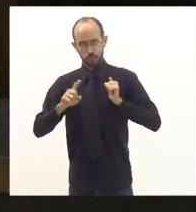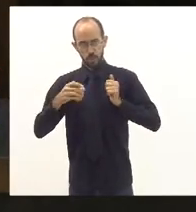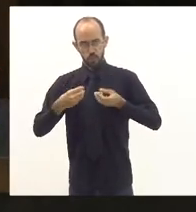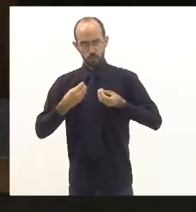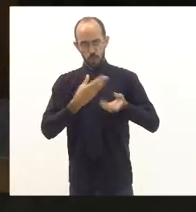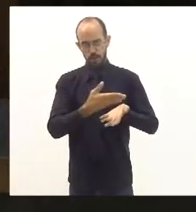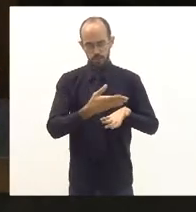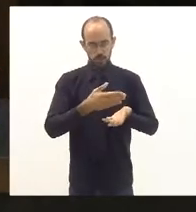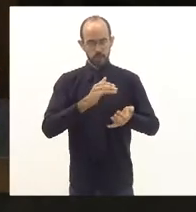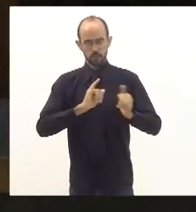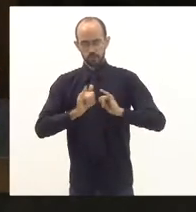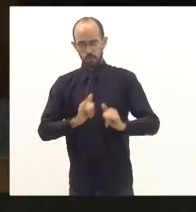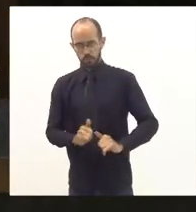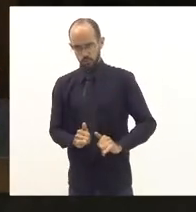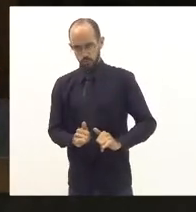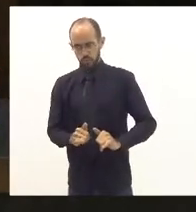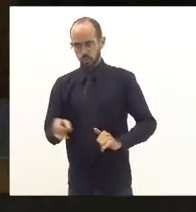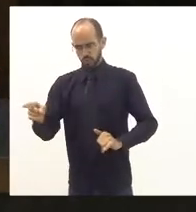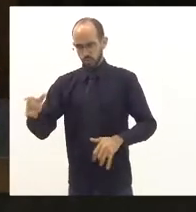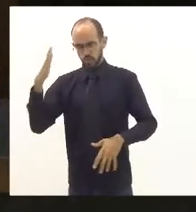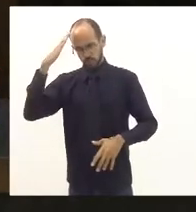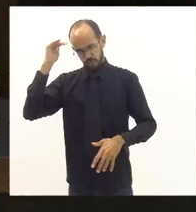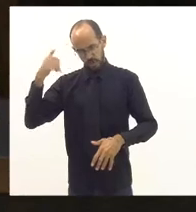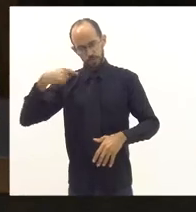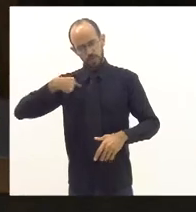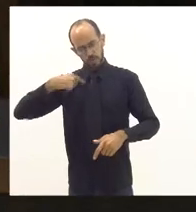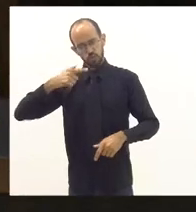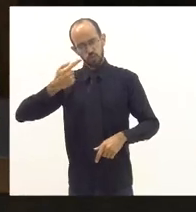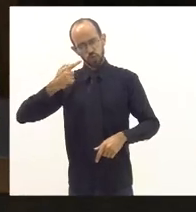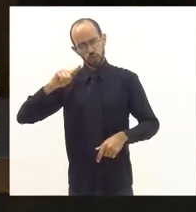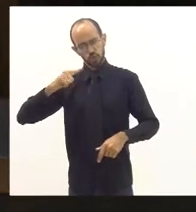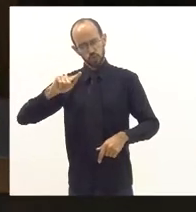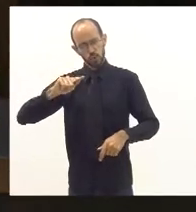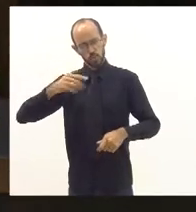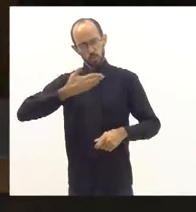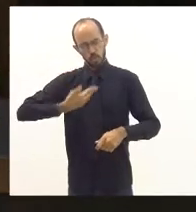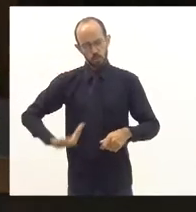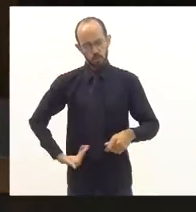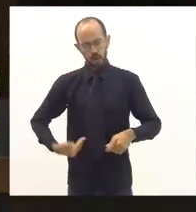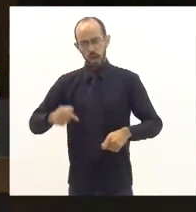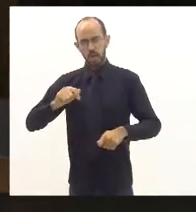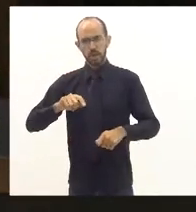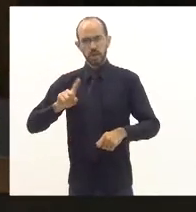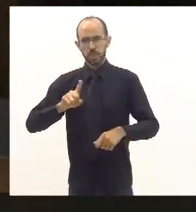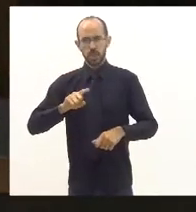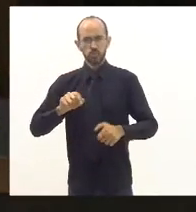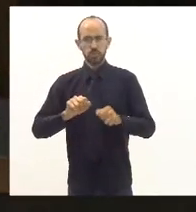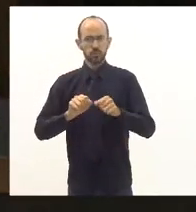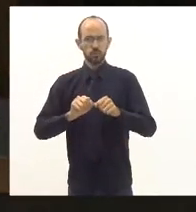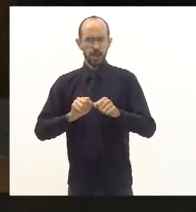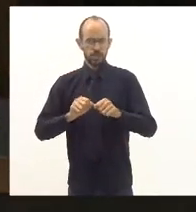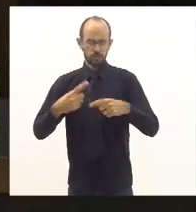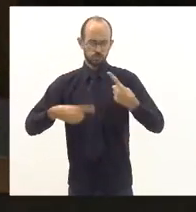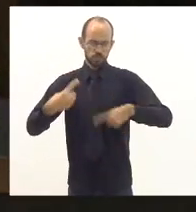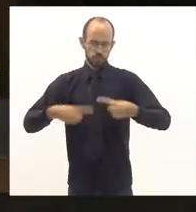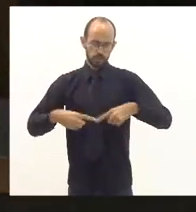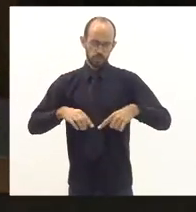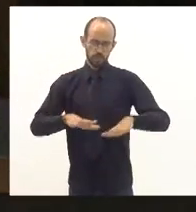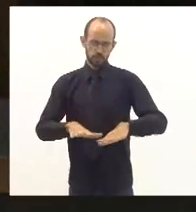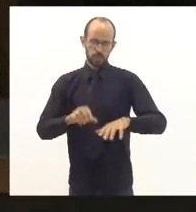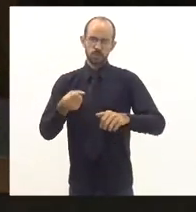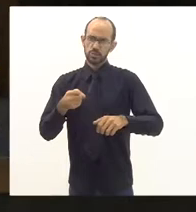esses dados, né? O senhor sabe que eu sou gestora pública, e não se constrói política pública sem